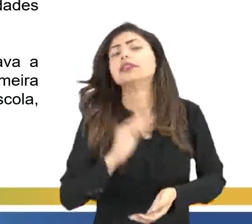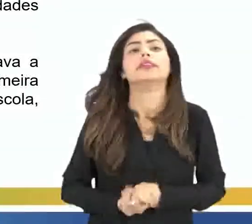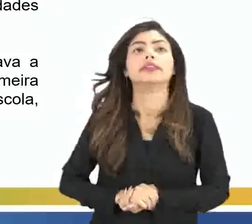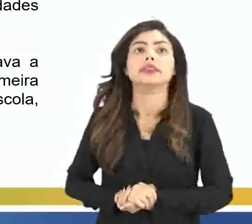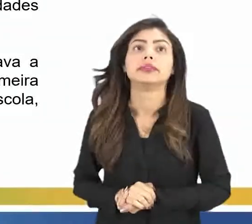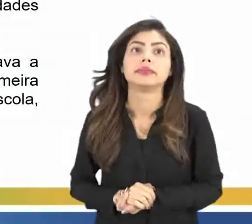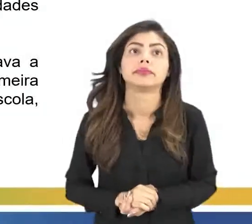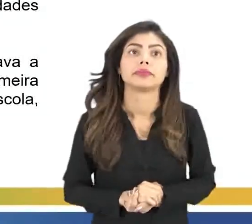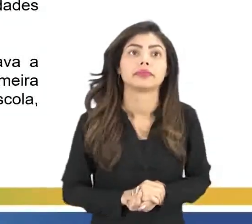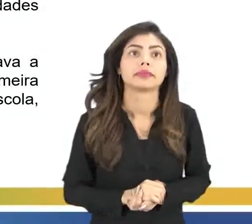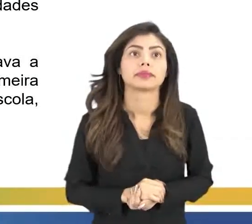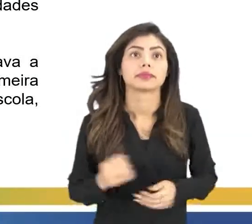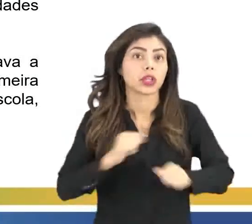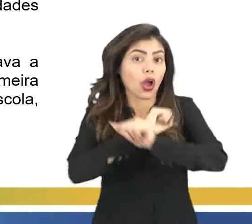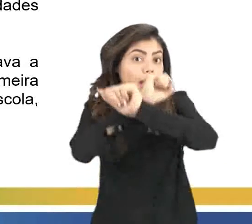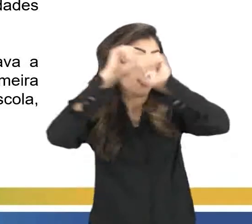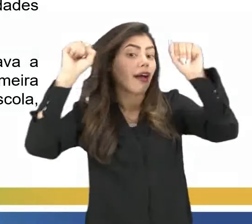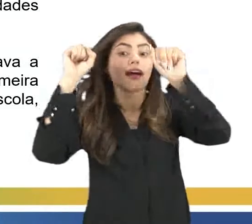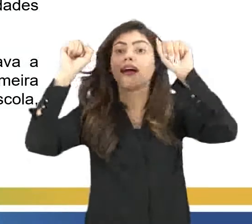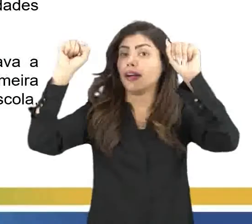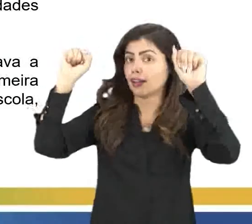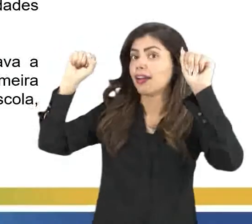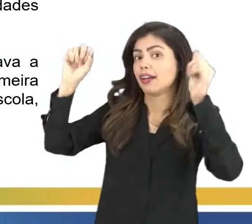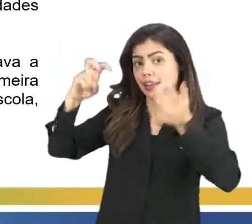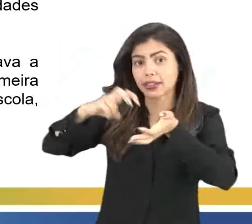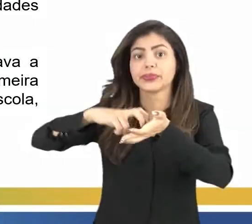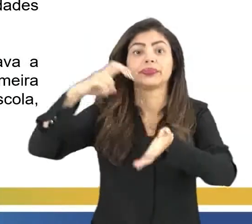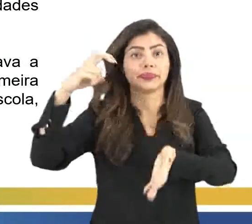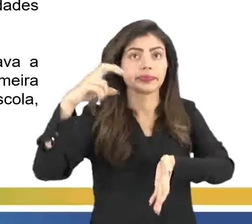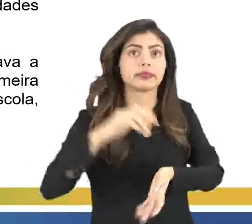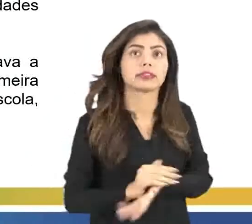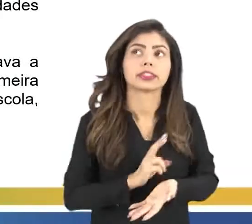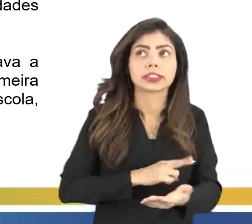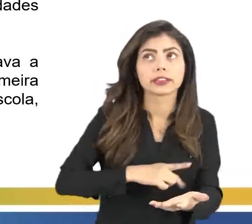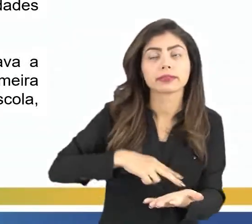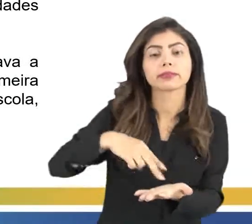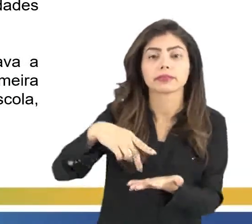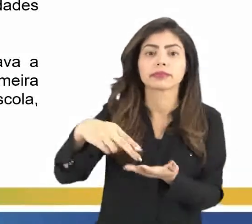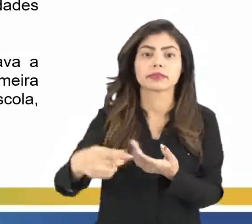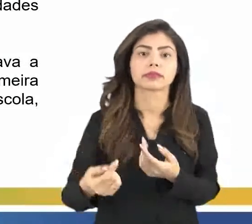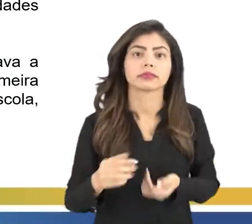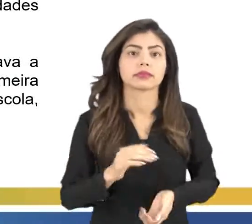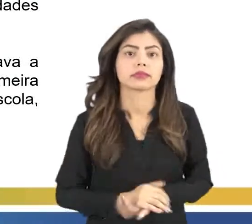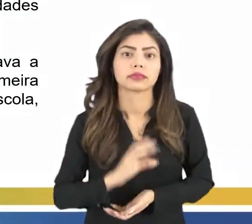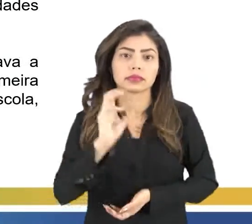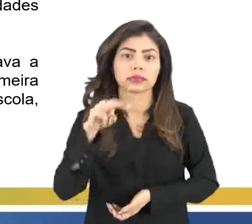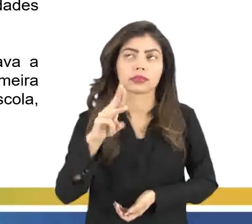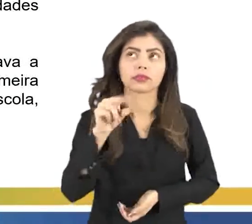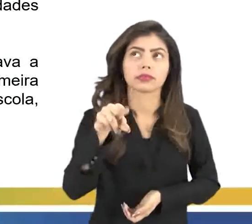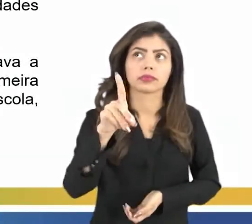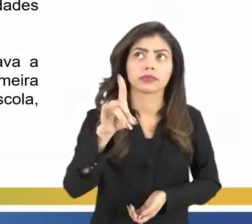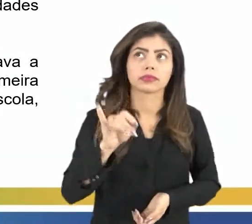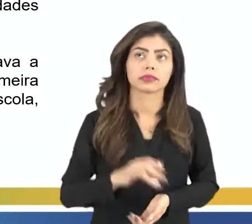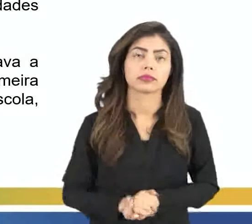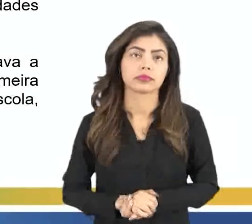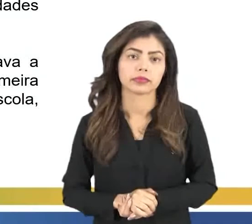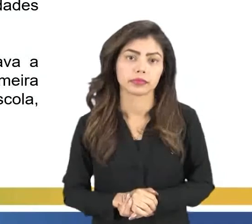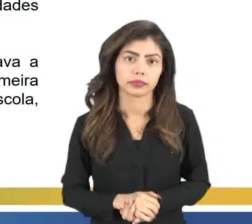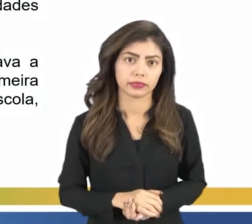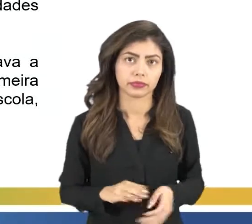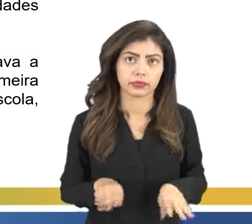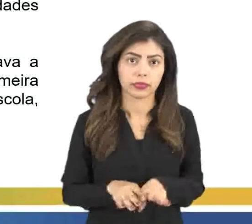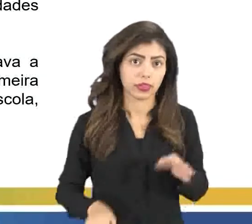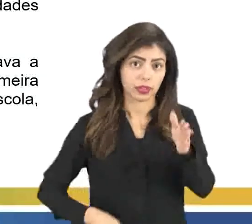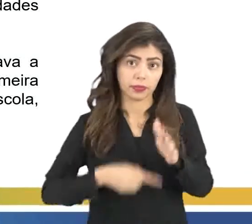início. Nanda acordou cedo naquela manhã e já estava a caminho da comunidade quando encontrou o Dinho. Não